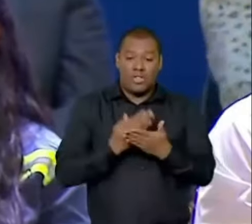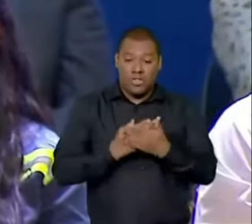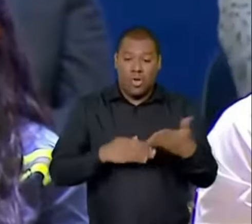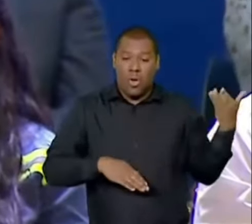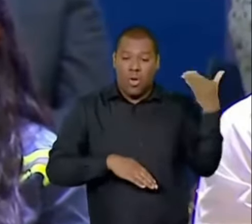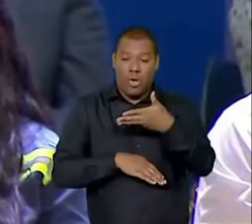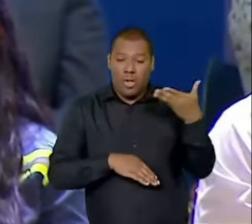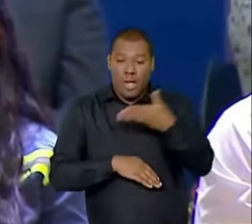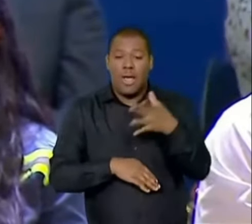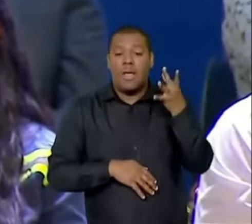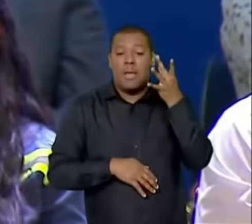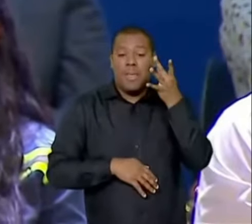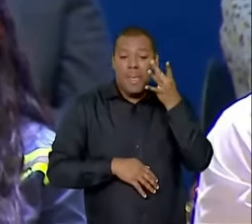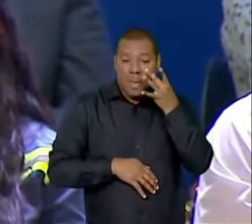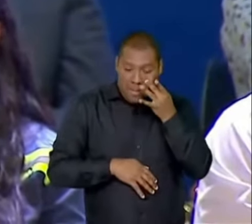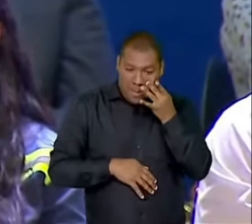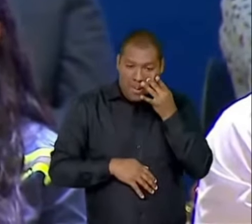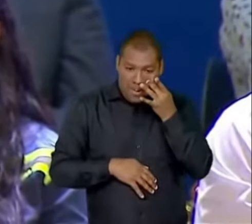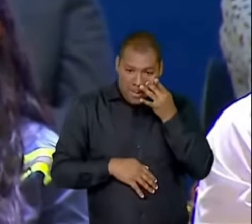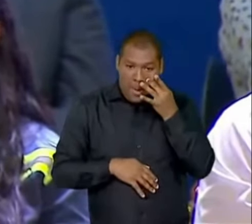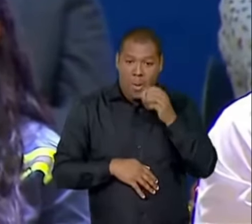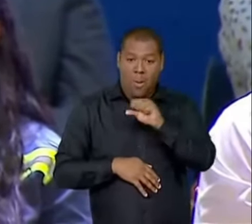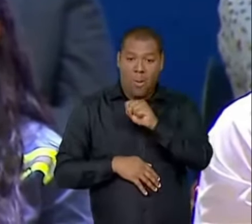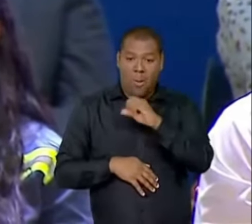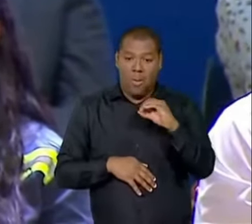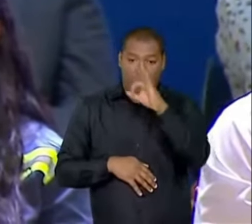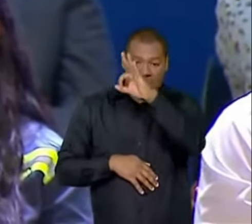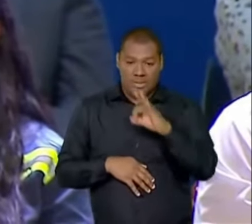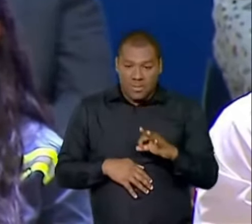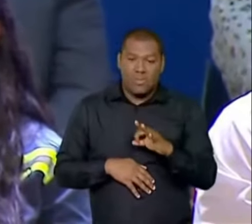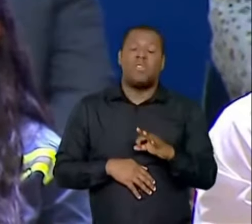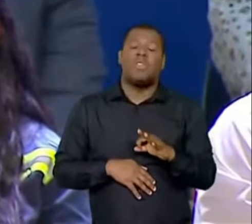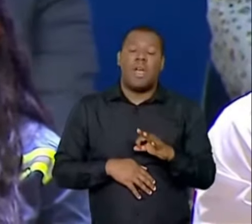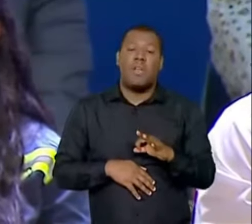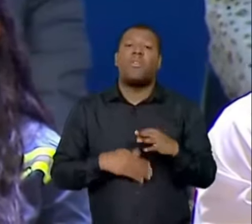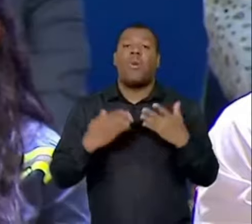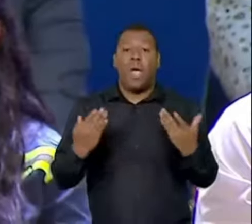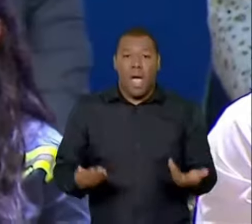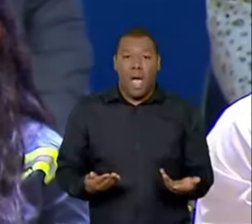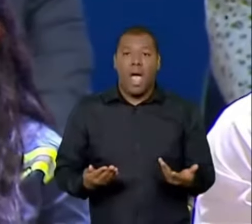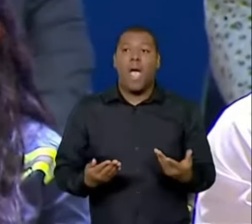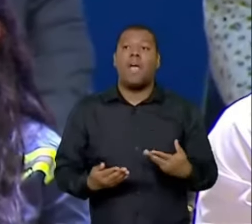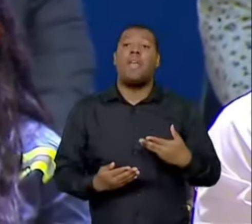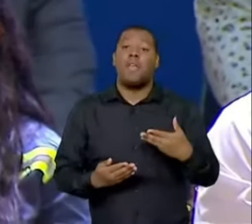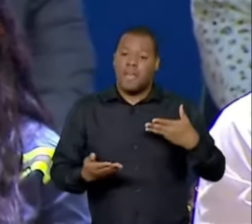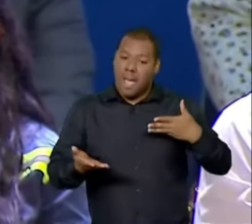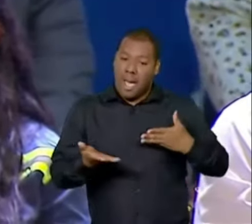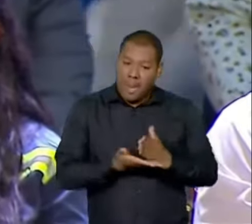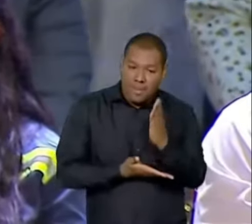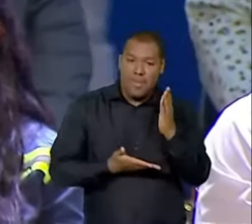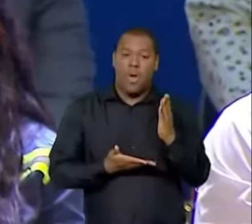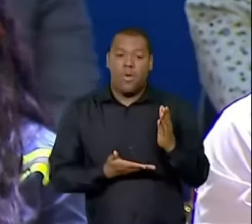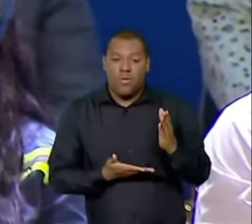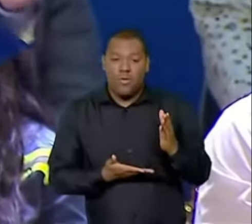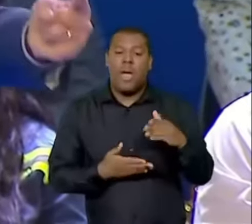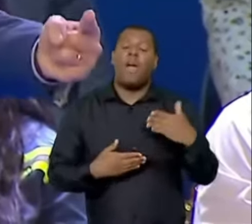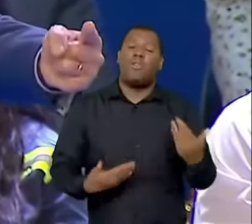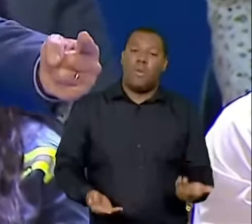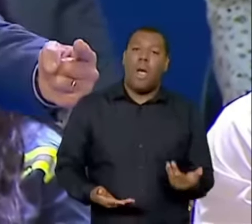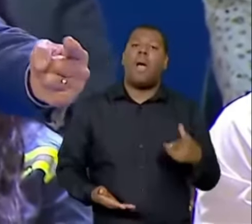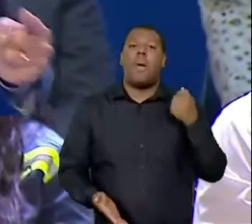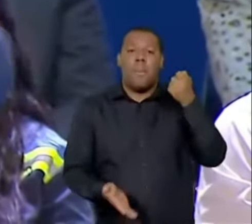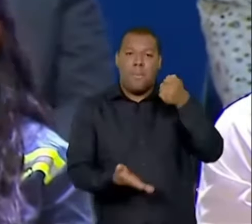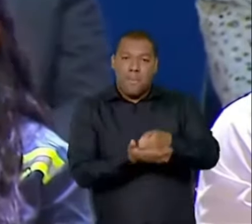prova para o segundo ano, a gente vai depositar 1000 numa poupança para ele. E vamos continuar pagando mais 200 no outro